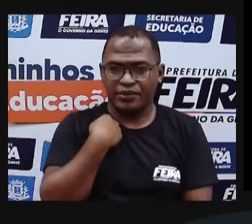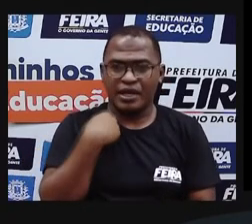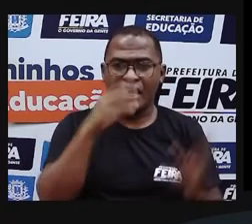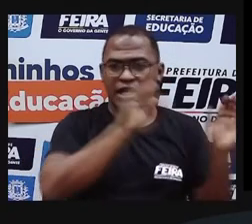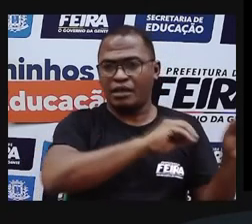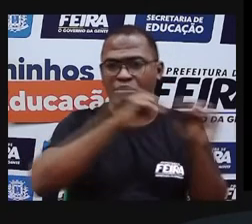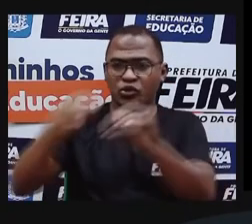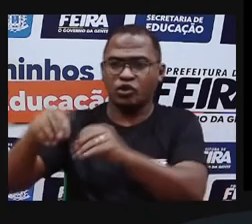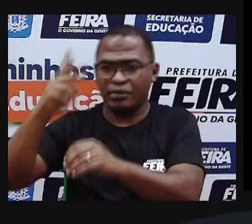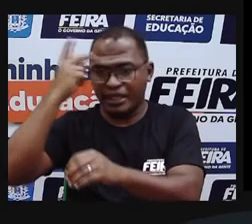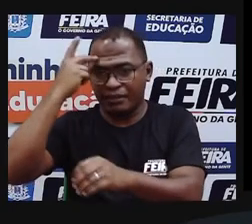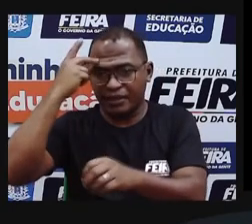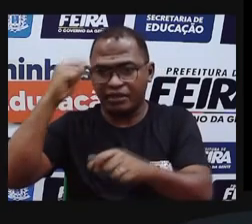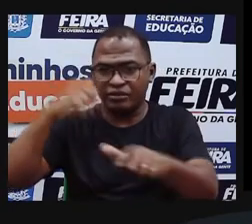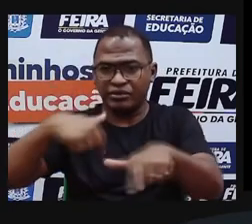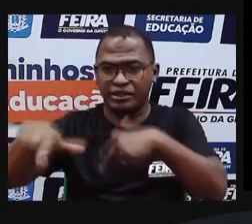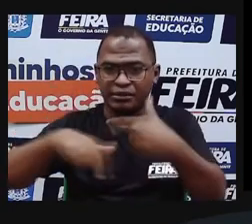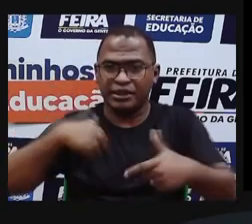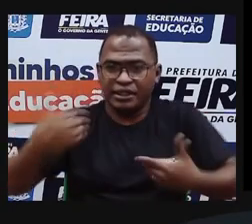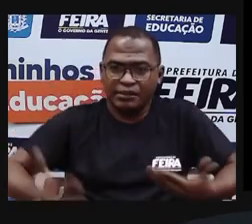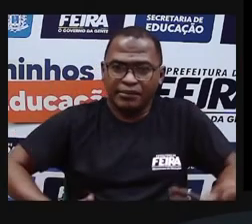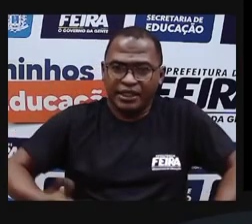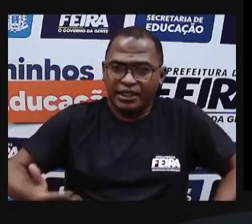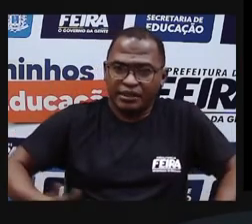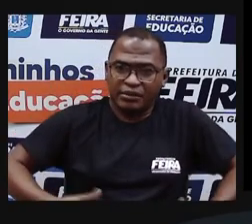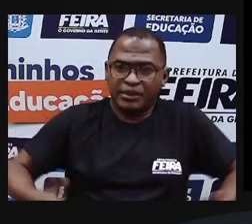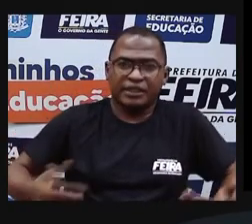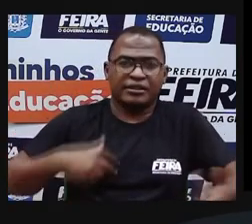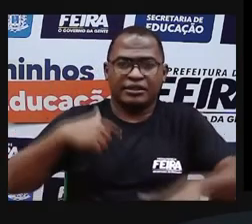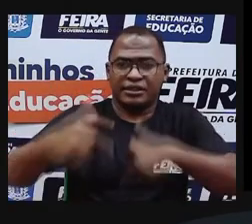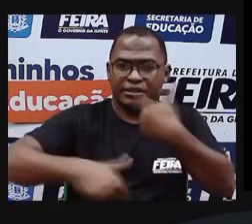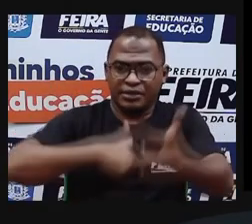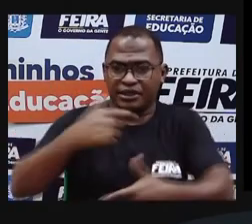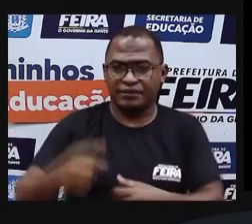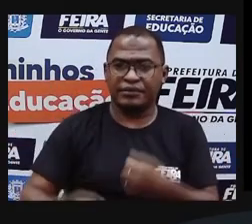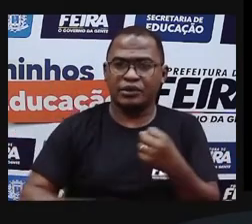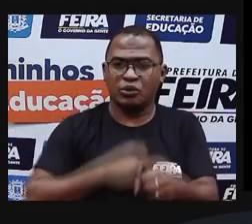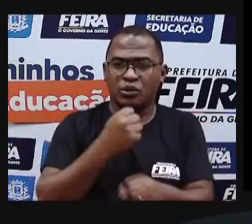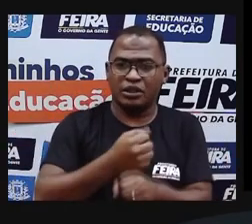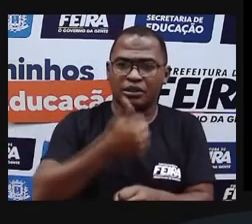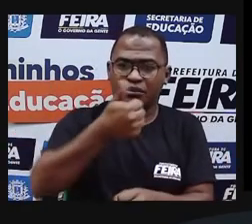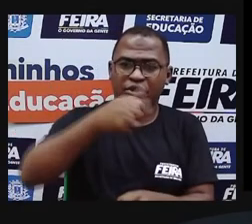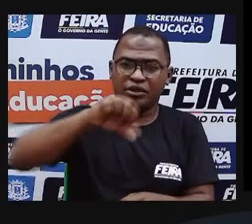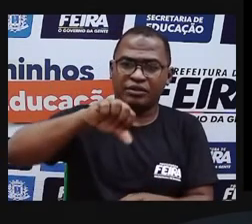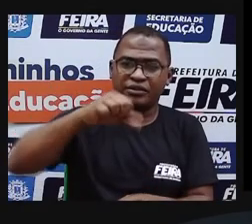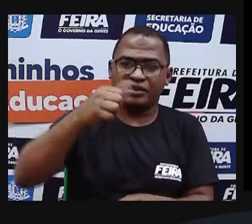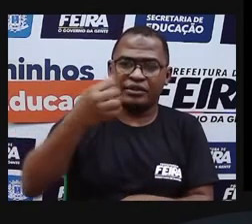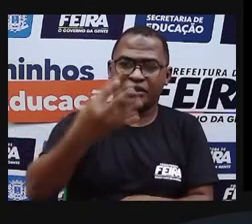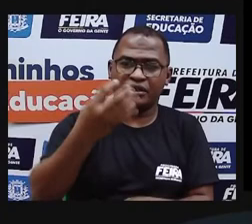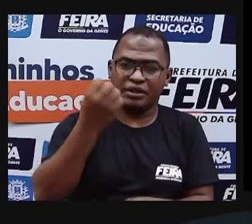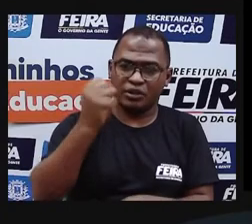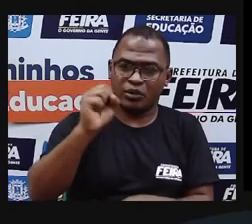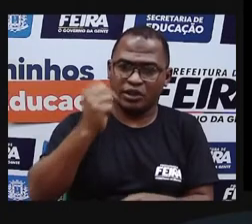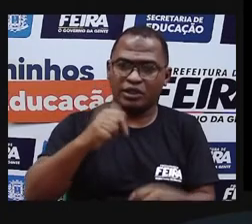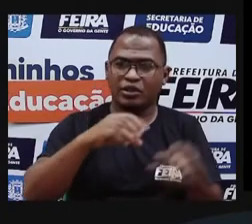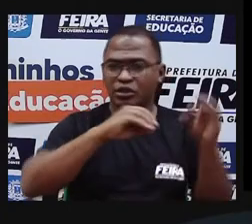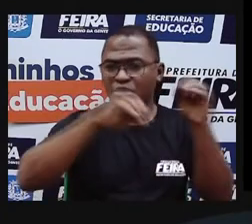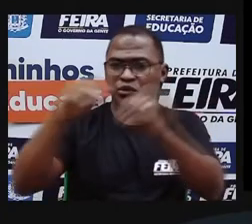mais tarde, como empregada doméstica. Em 1948, ela mudou-se para a favela de Canindé.